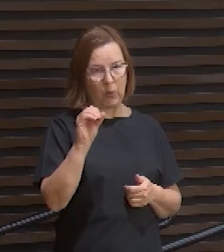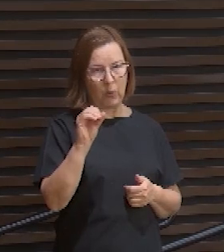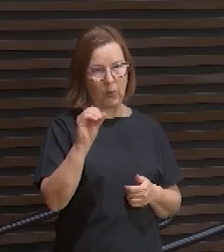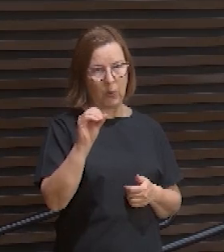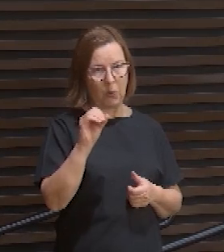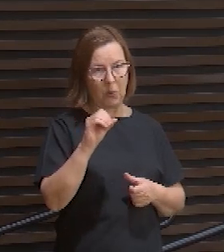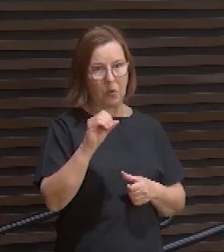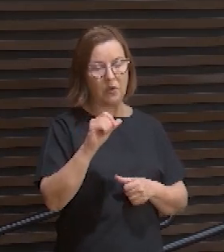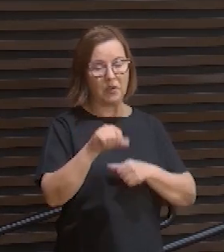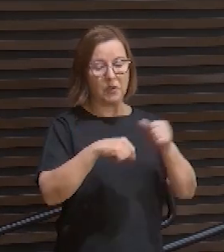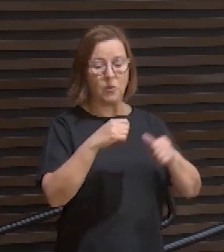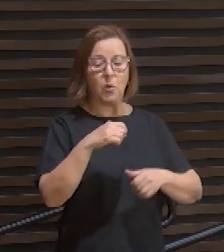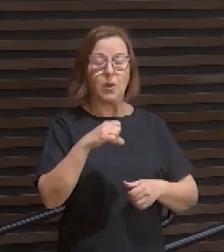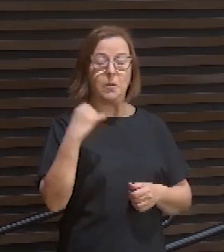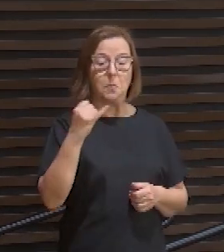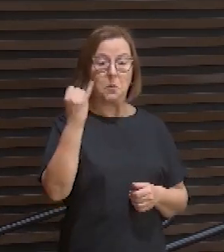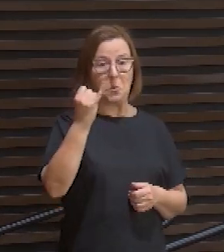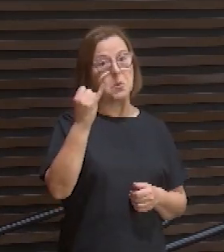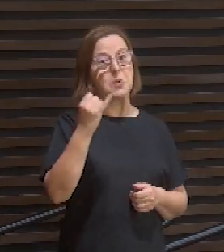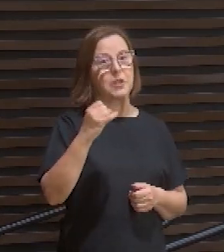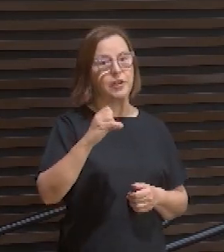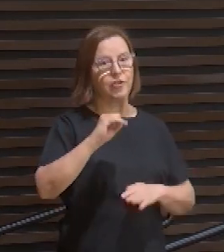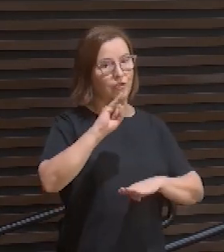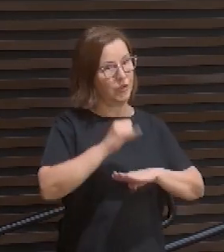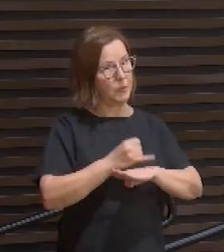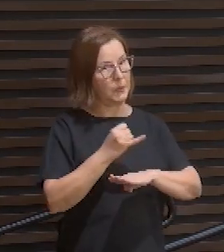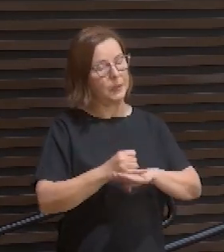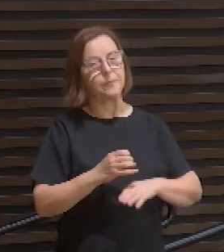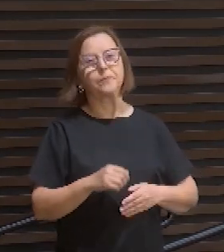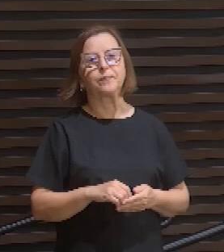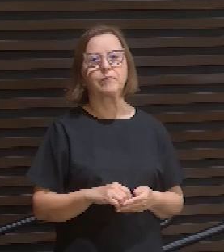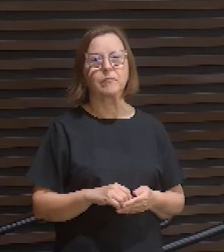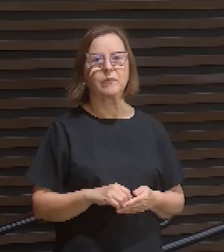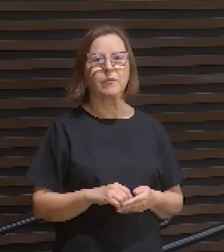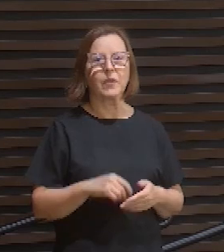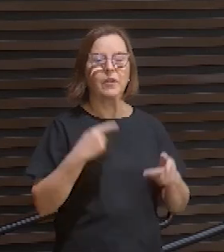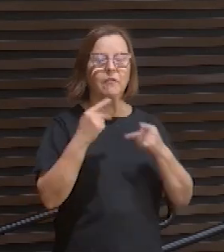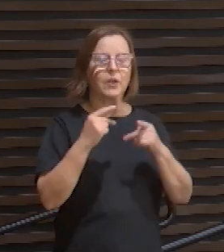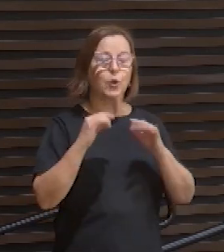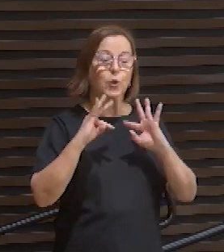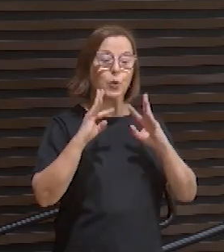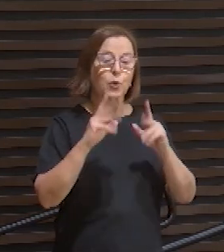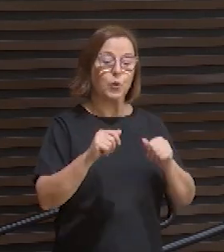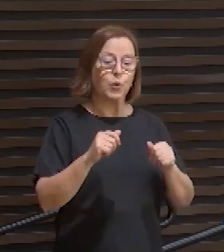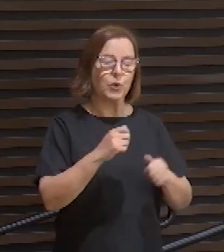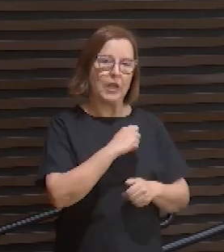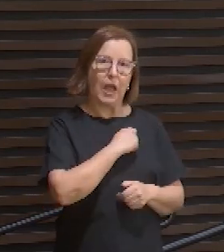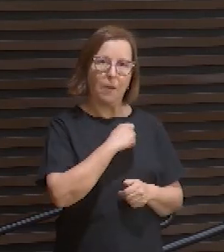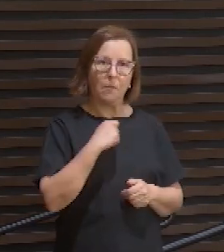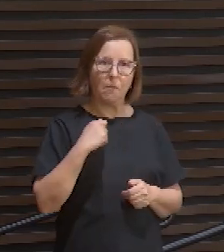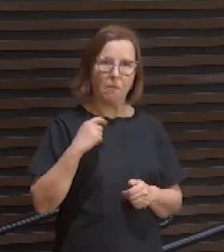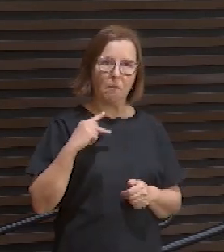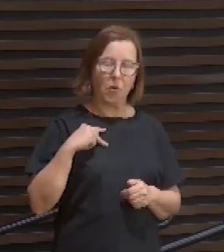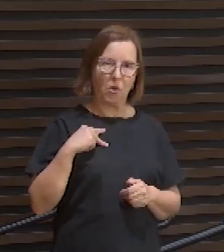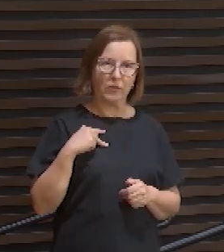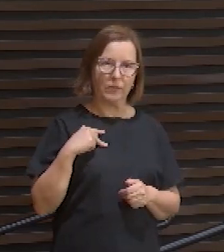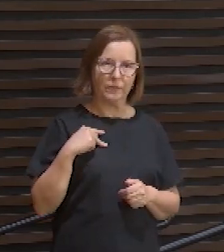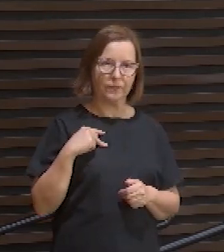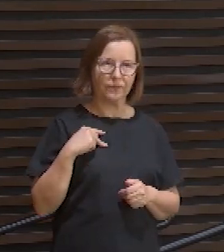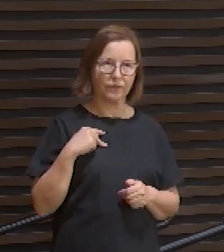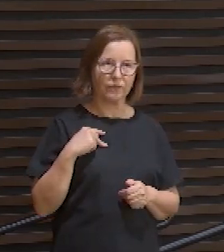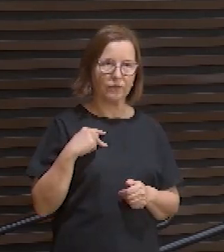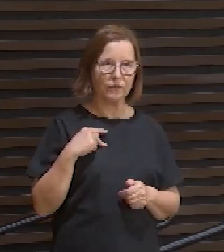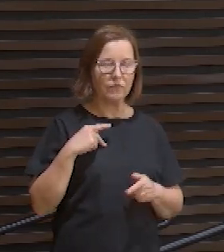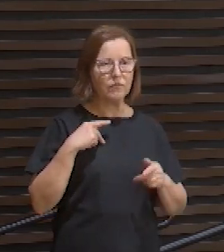da ressurreição de Cristo. E quando ele diz aqui todos os apóstolos, não creio eu que ele está se referindo aos 12, porque anteriormente ele falou